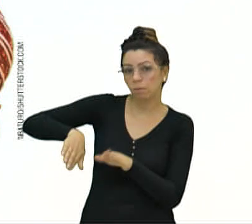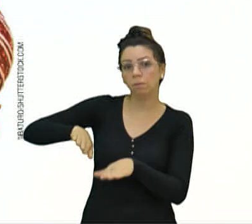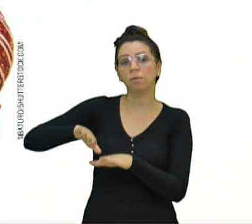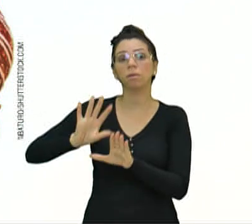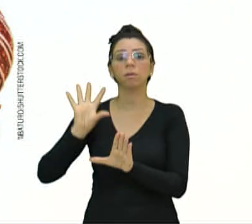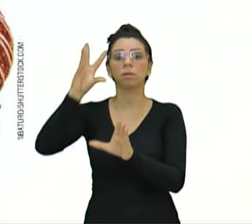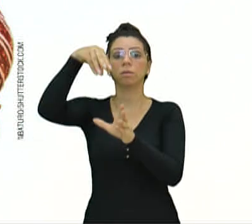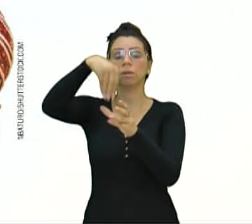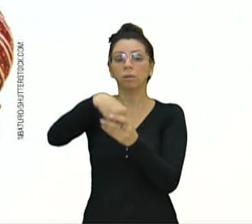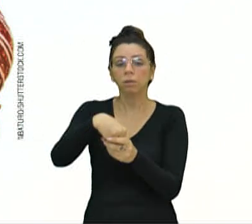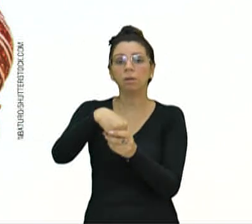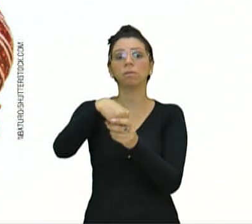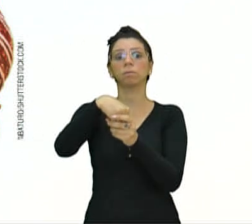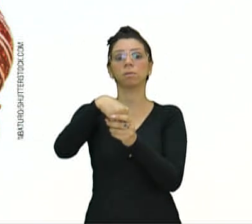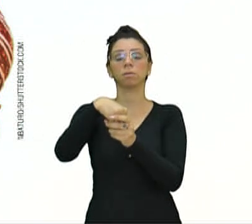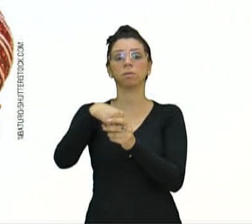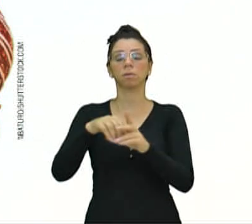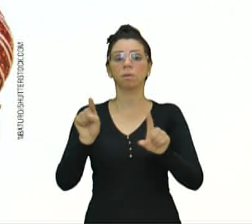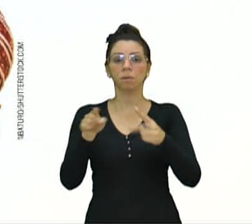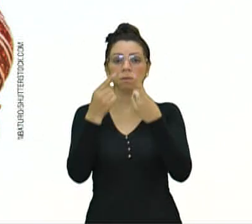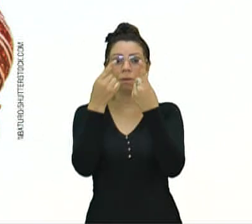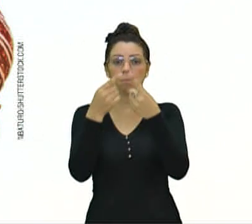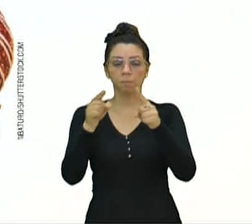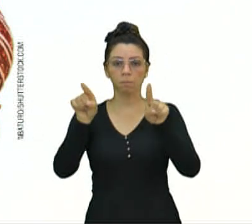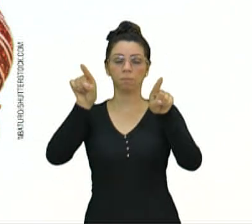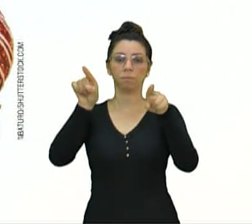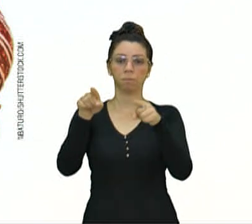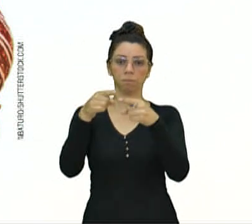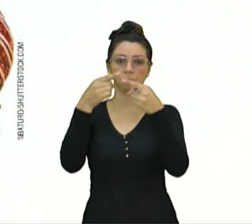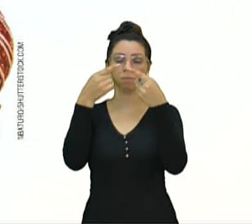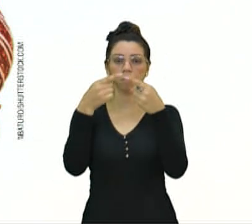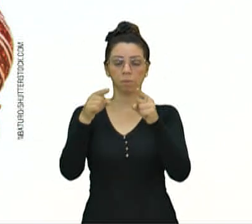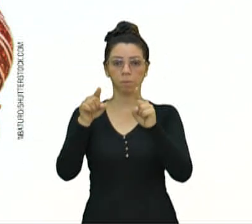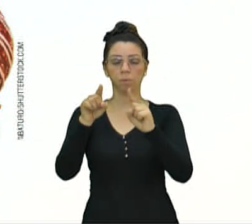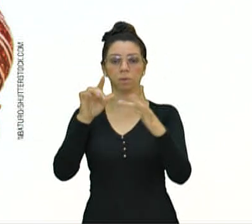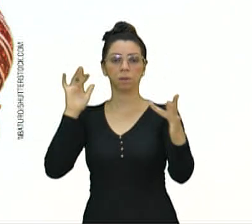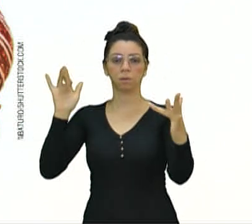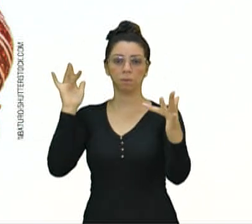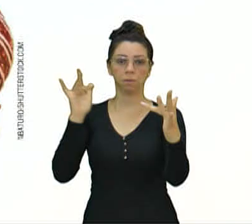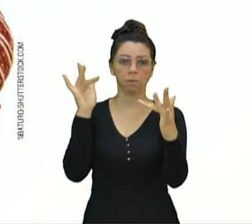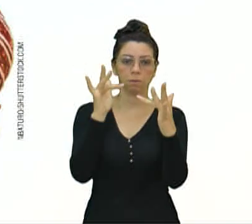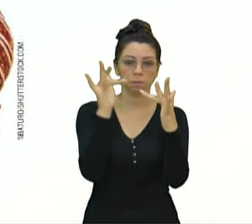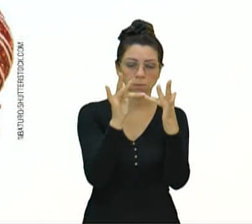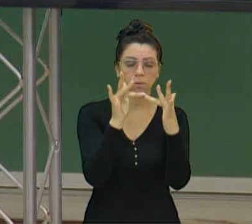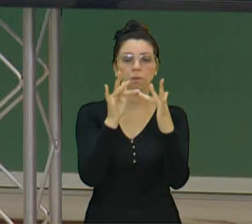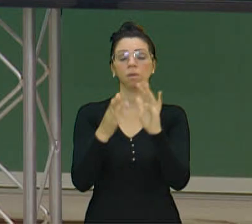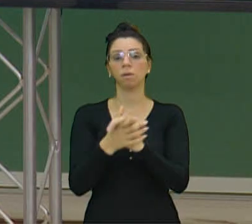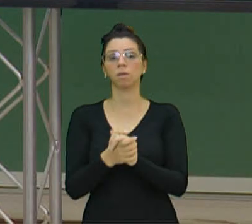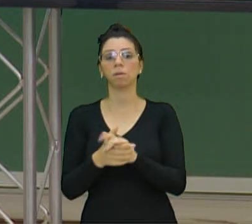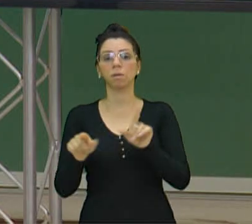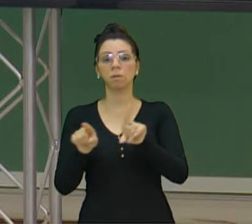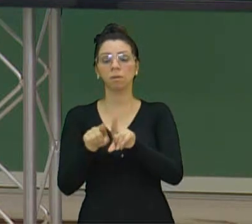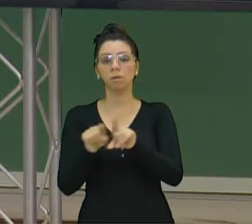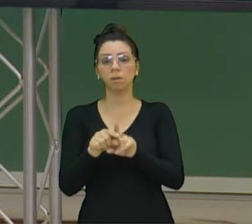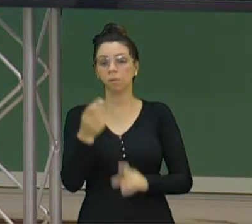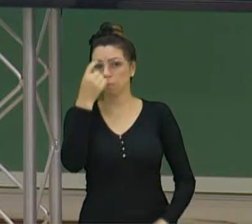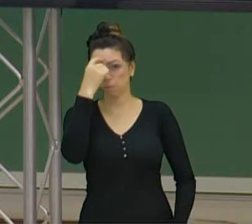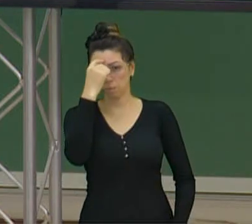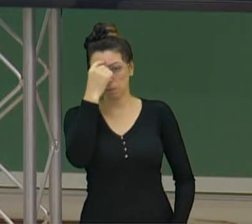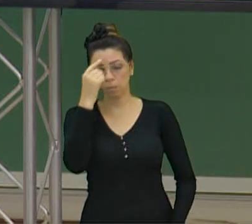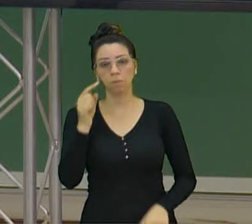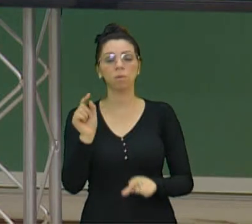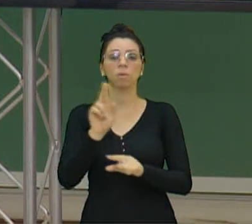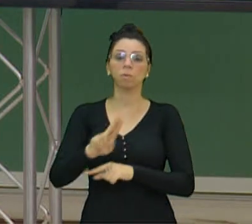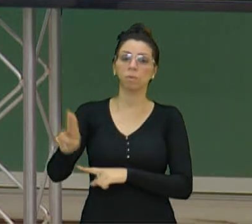música clássica indiana, considerada sagrada pelos seguidores do hinduísmo. Então nós percebemos que no hinduísmo também